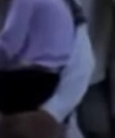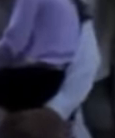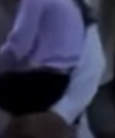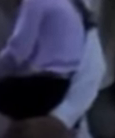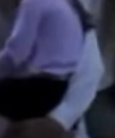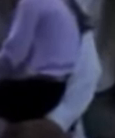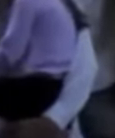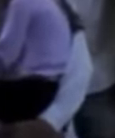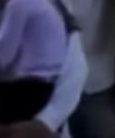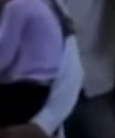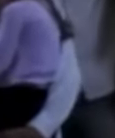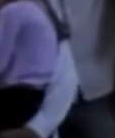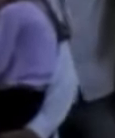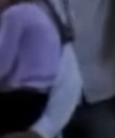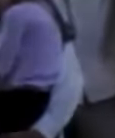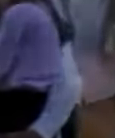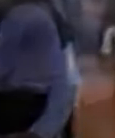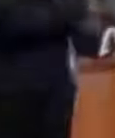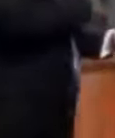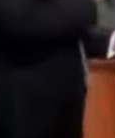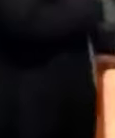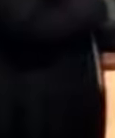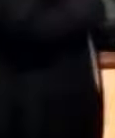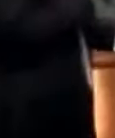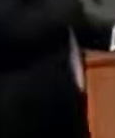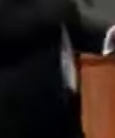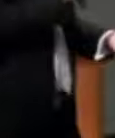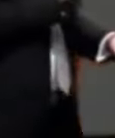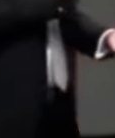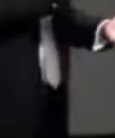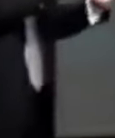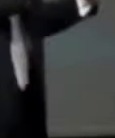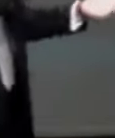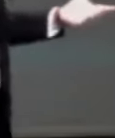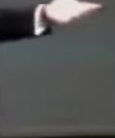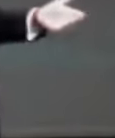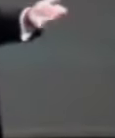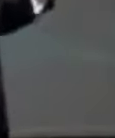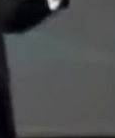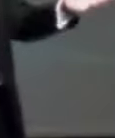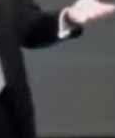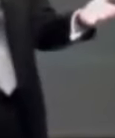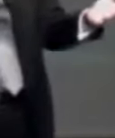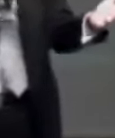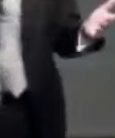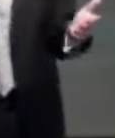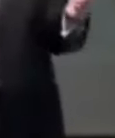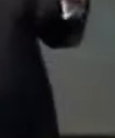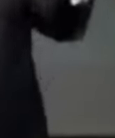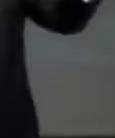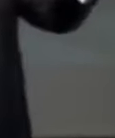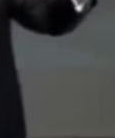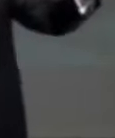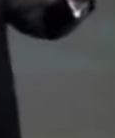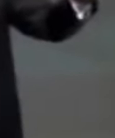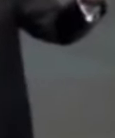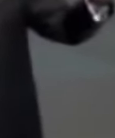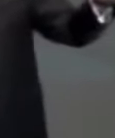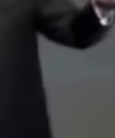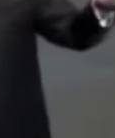Deus e quando você chegar em casa vocês instituam o tempo o horário não precisa ser longo